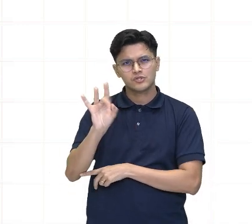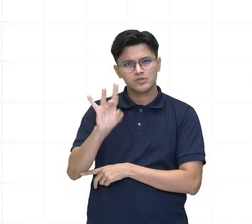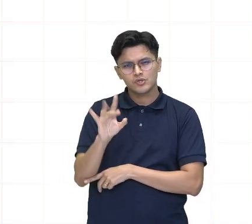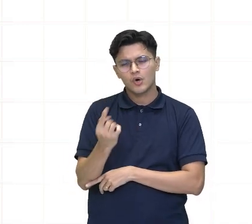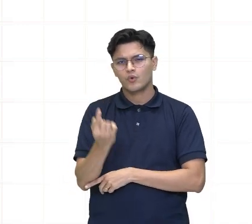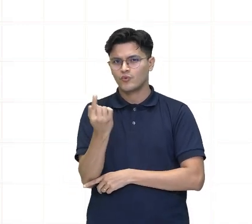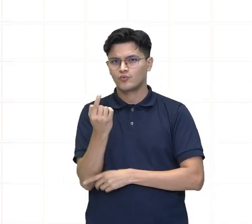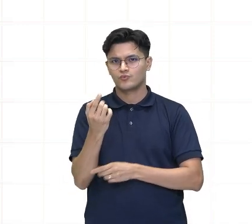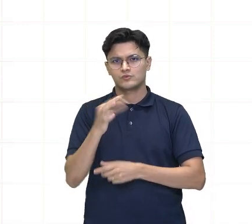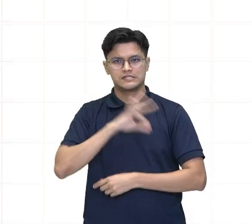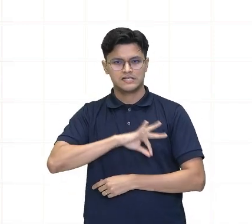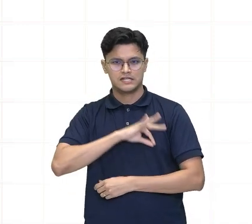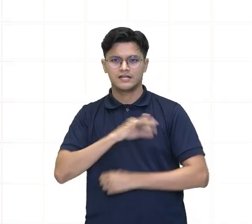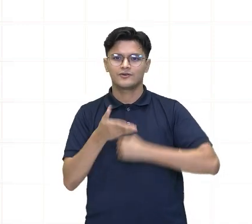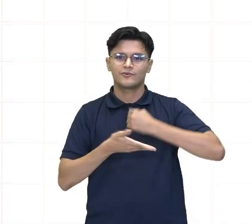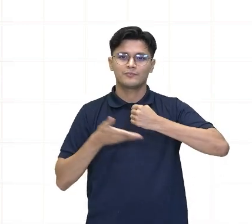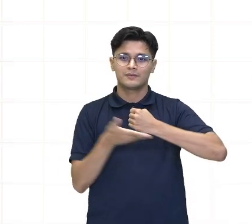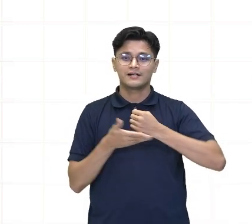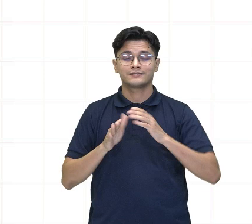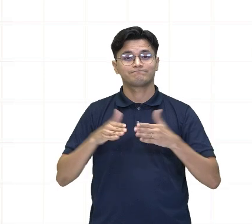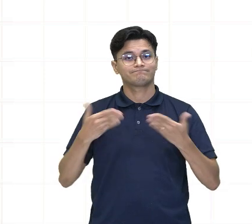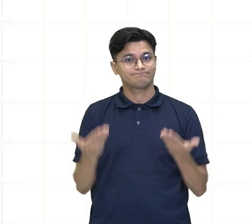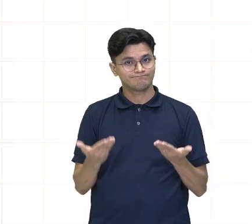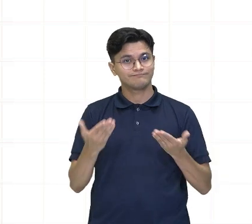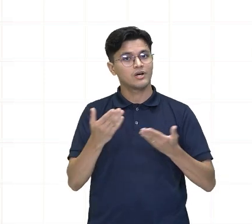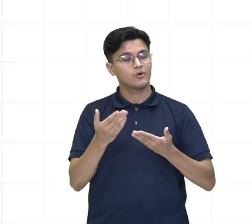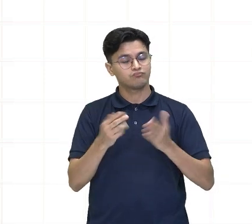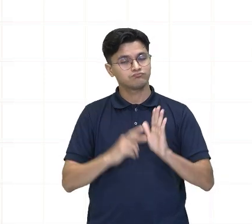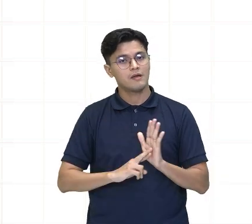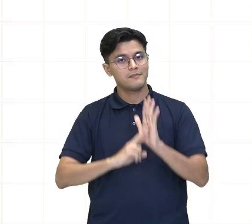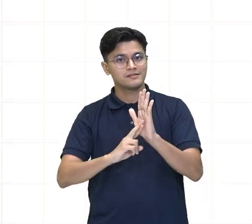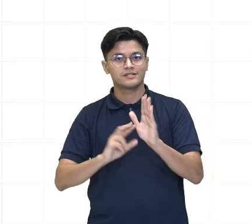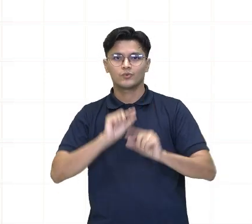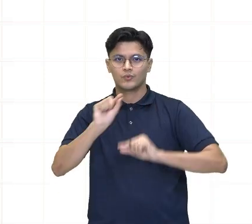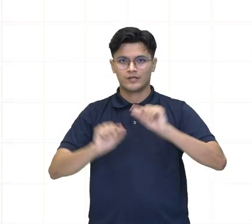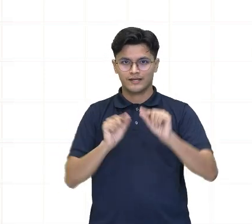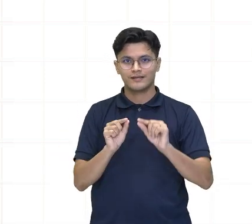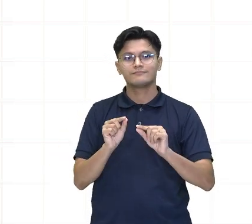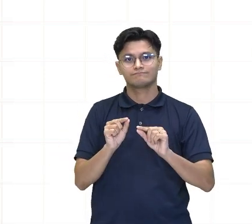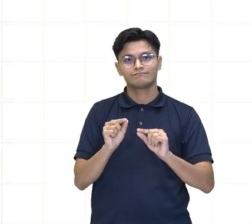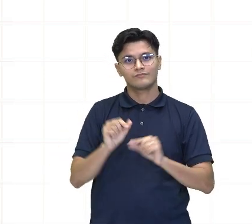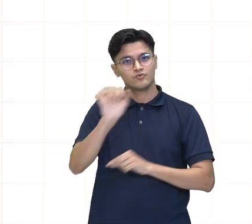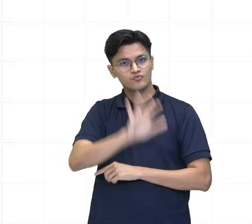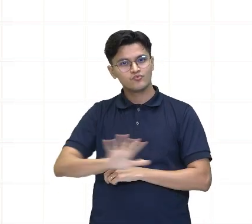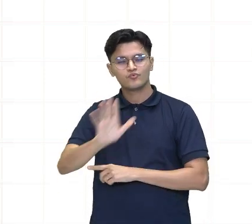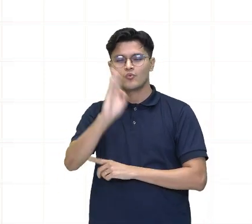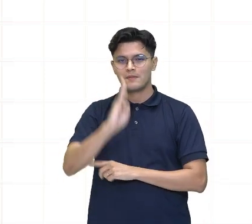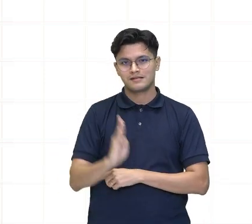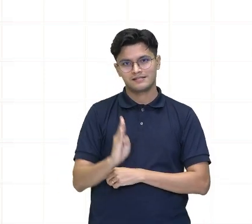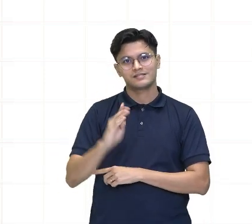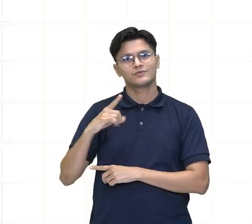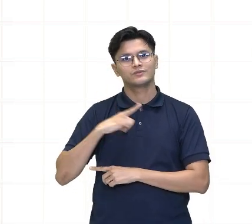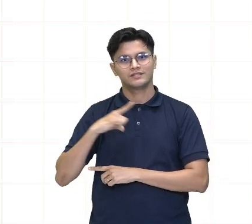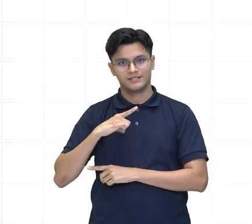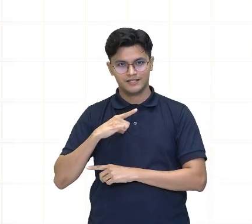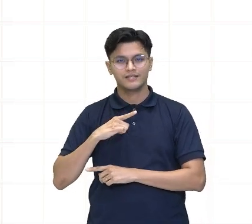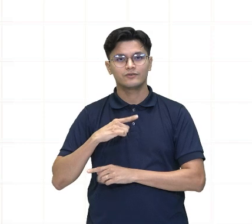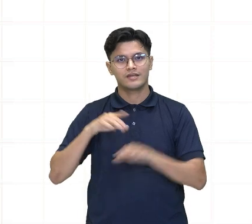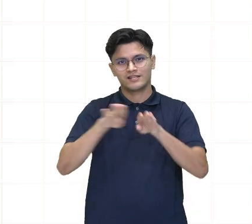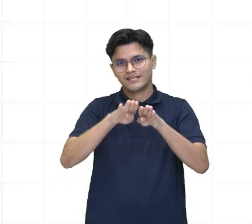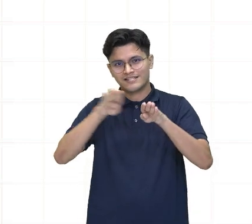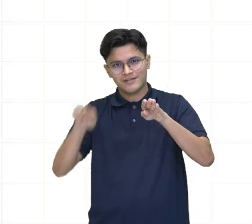representa uma desigualdade de renda no nosso país, certo? Fazendo a análise da desigualdade,